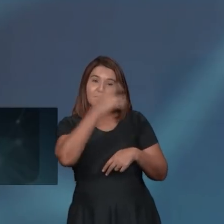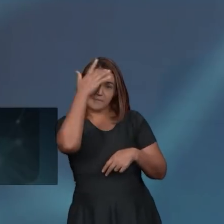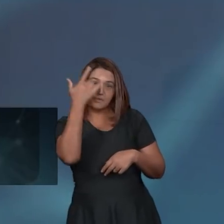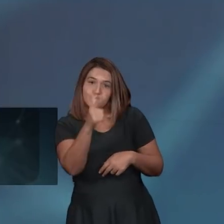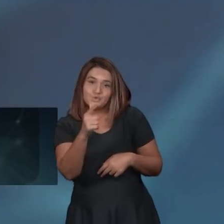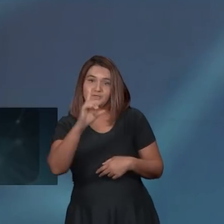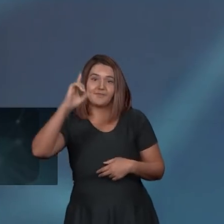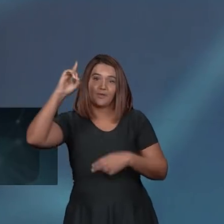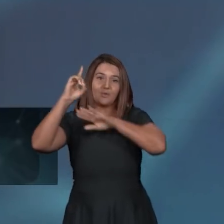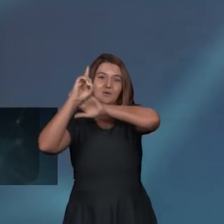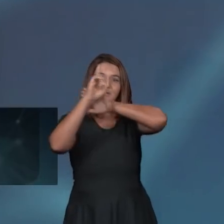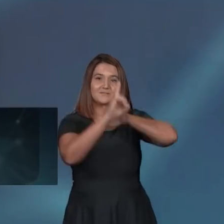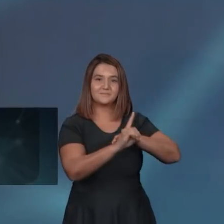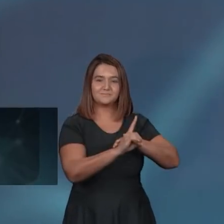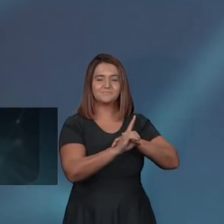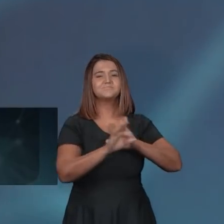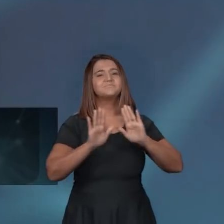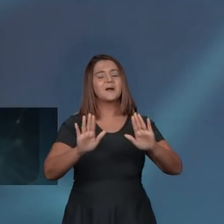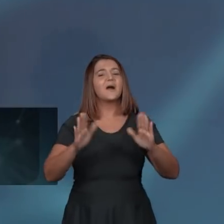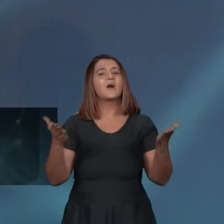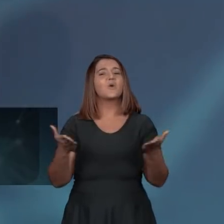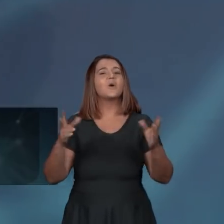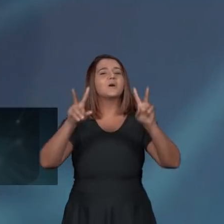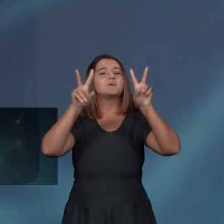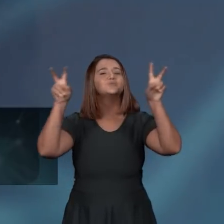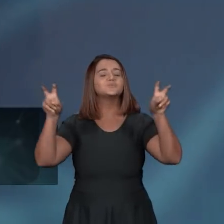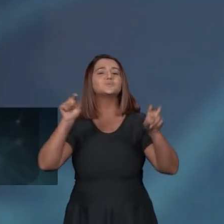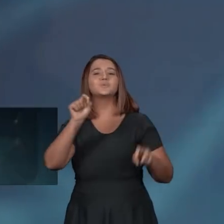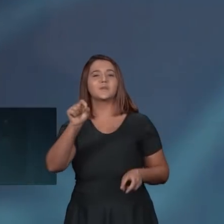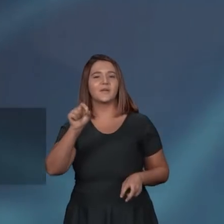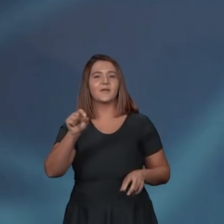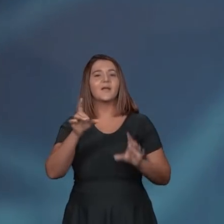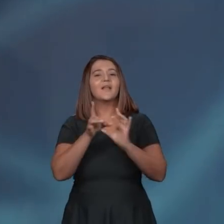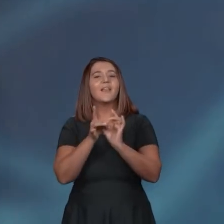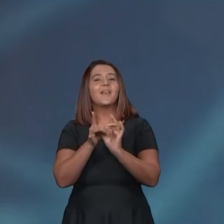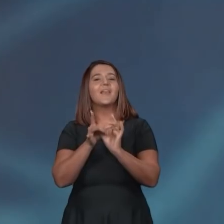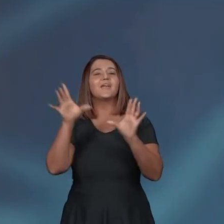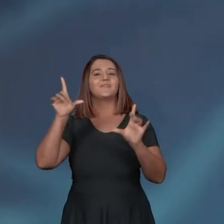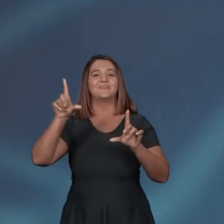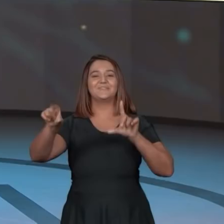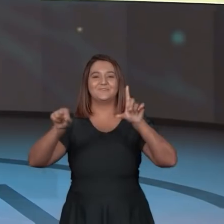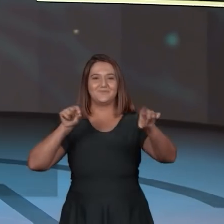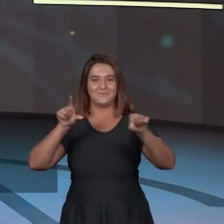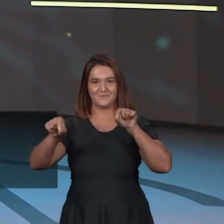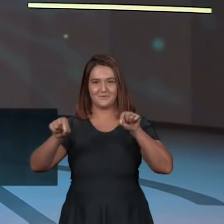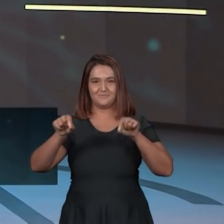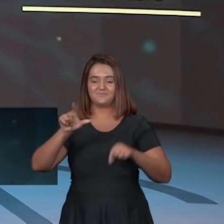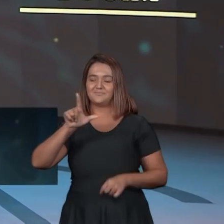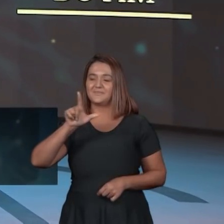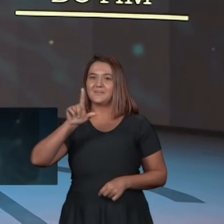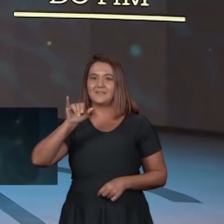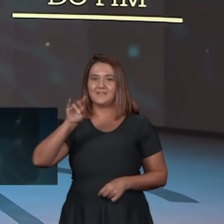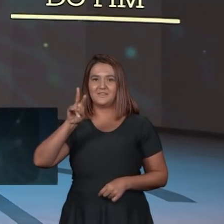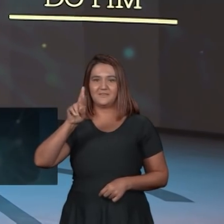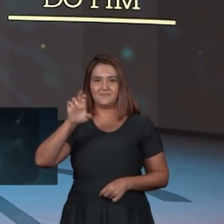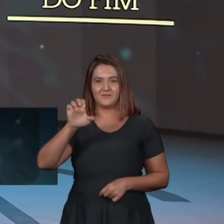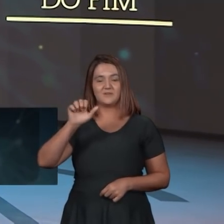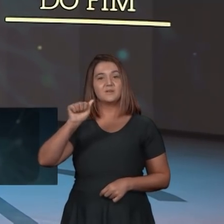do livre-arbítrio. Vamos falar aqui de alguns teólogos cristãos. Eu quero mostrar alguns para vocês aqui.